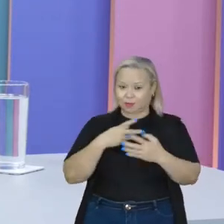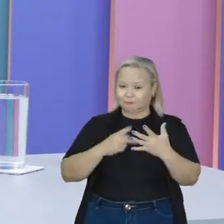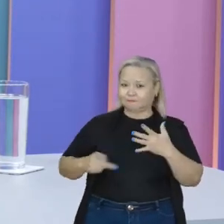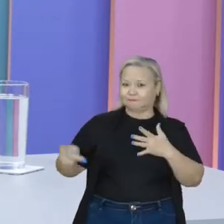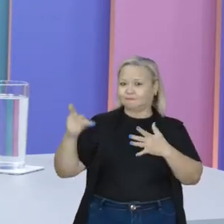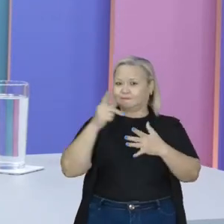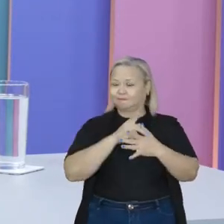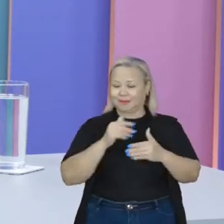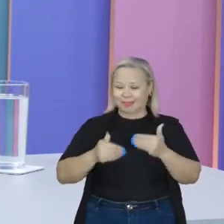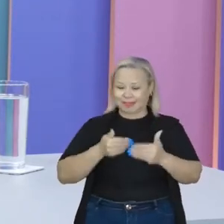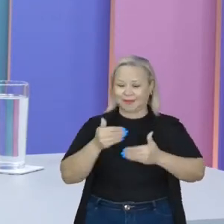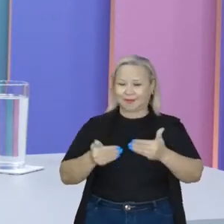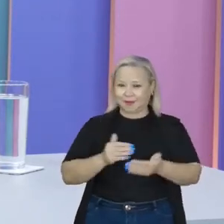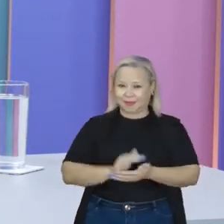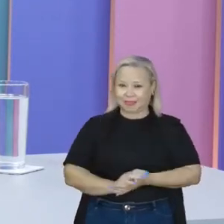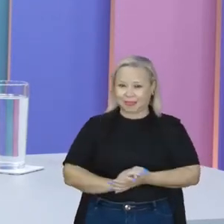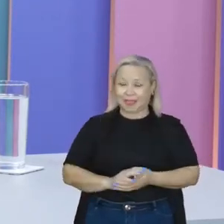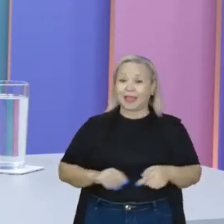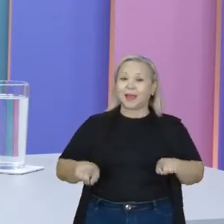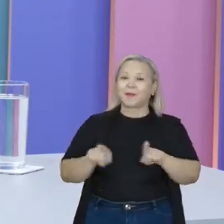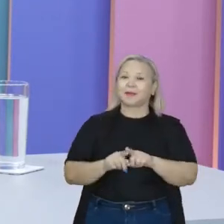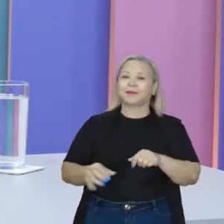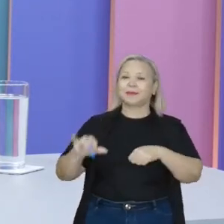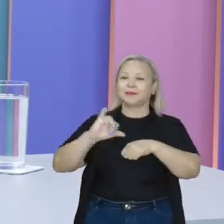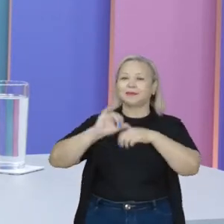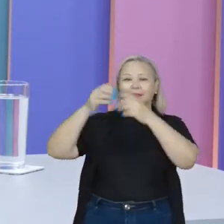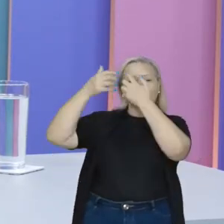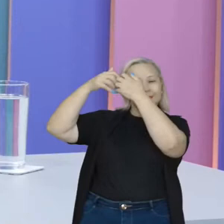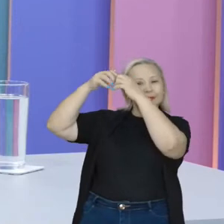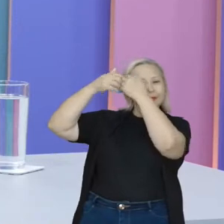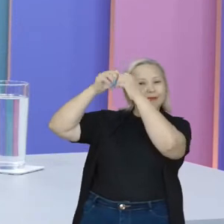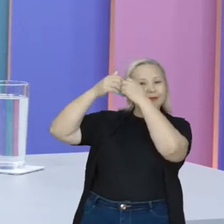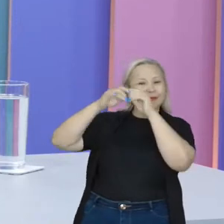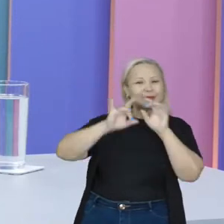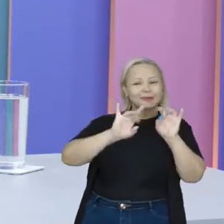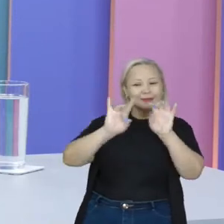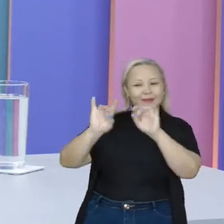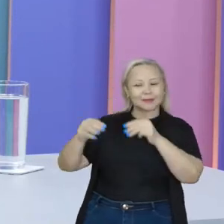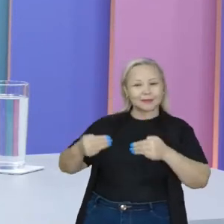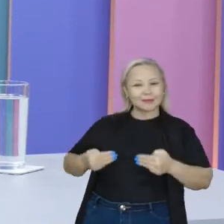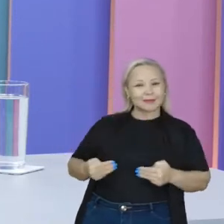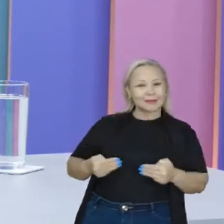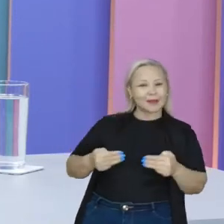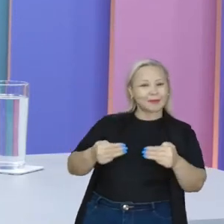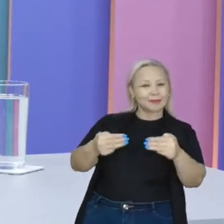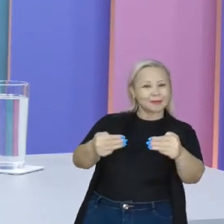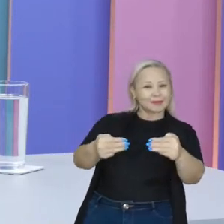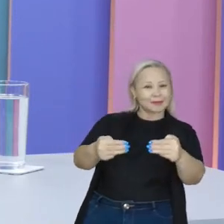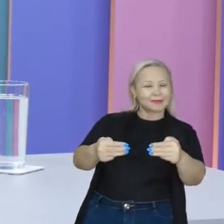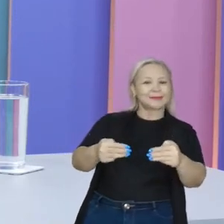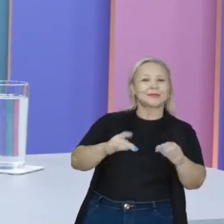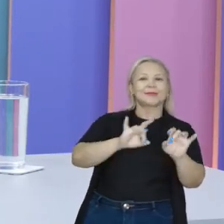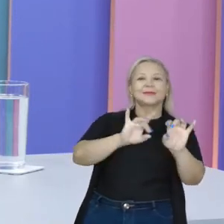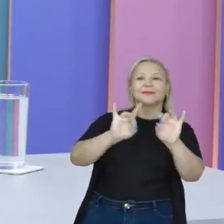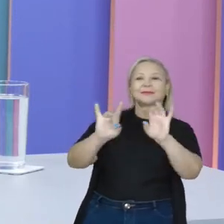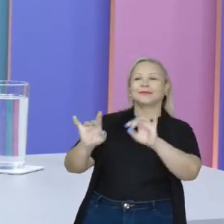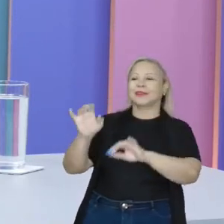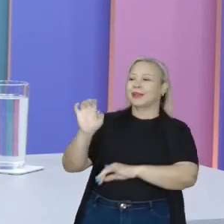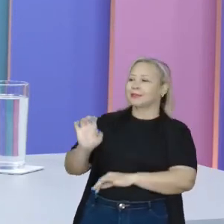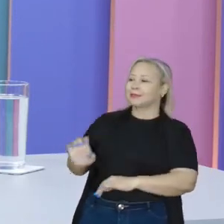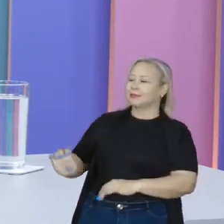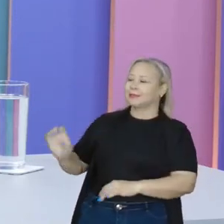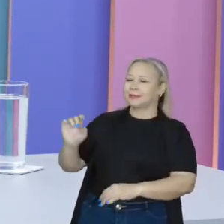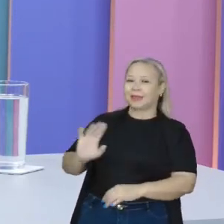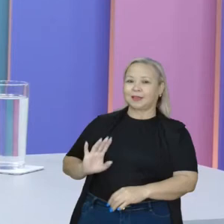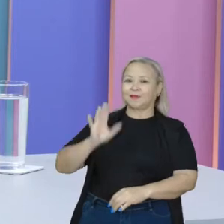do processo, mas também no centro da reflexão de cada ministério, né? Cada estado, quando for tomar uma